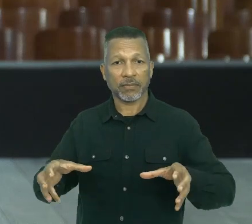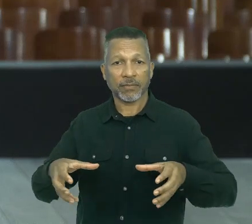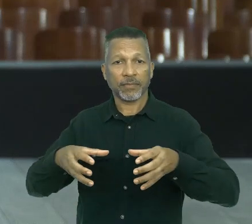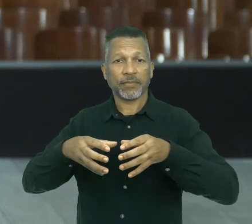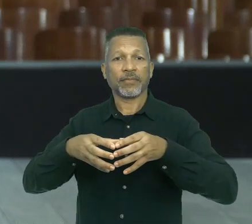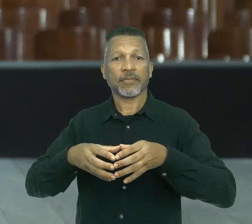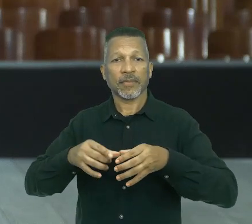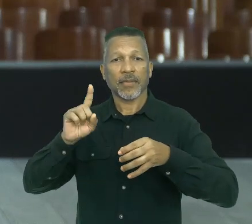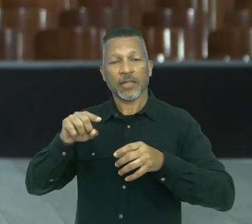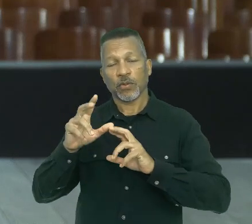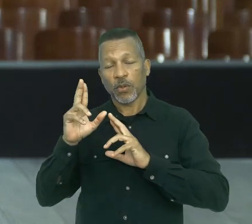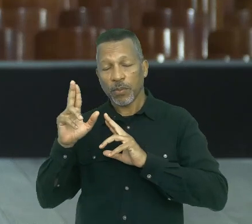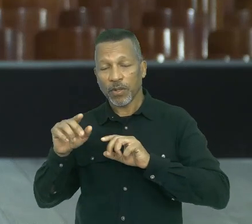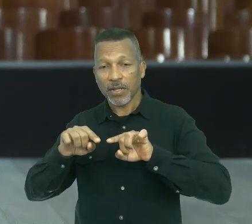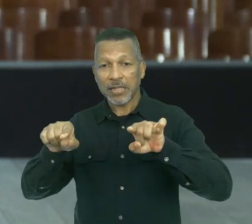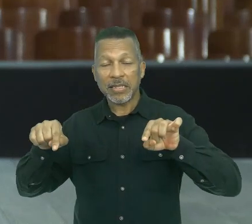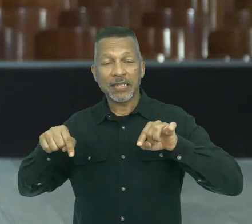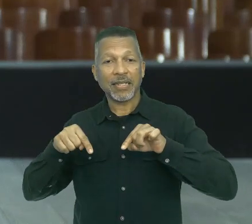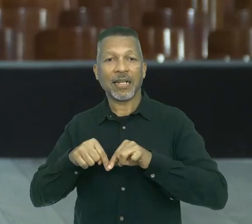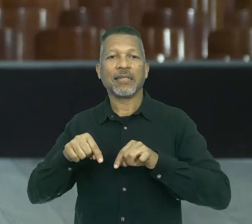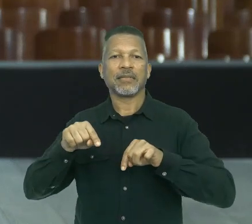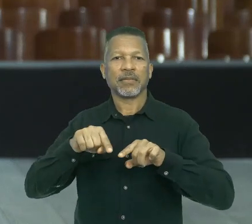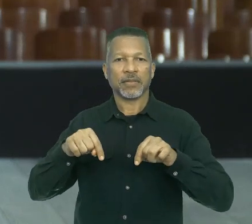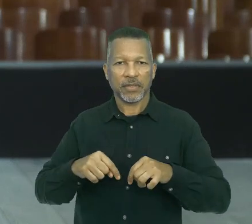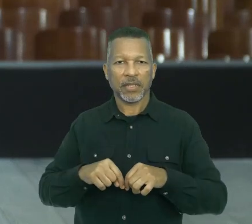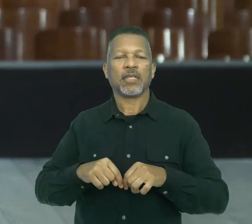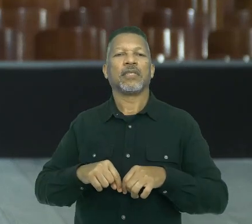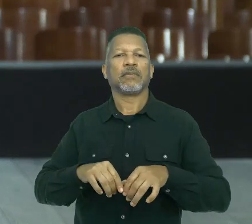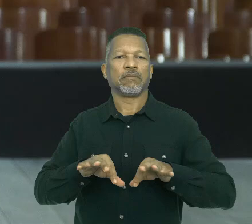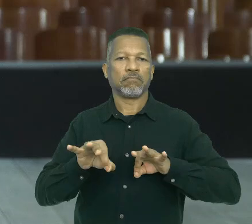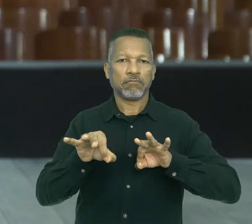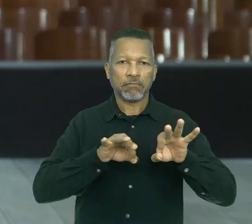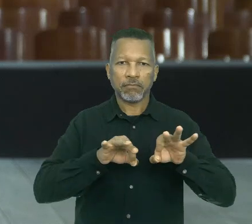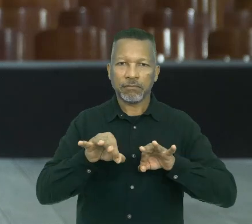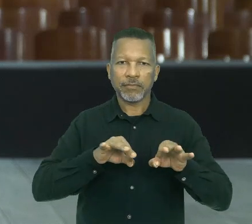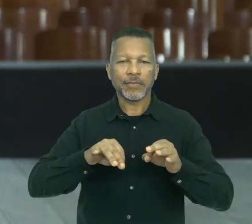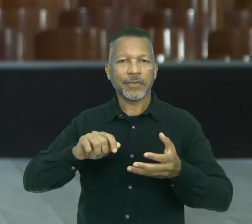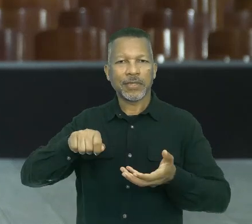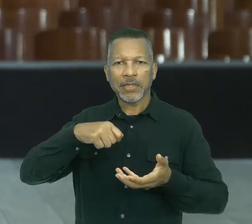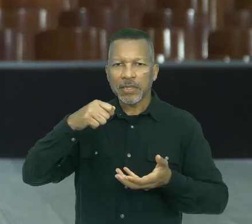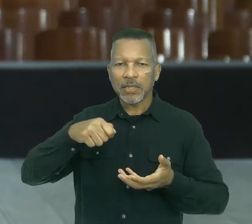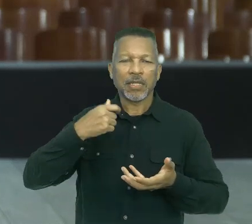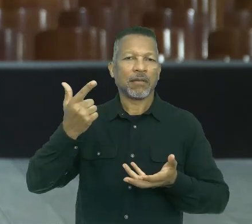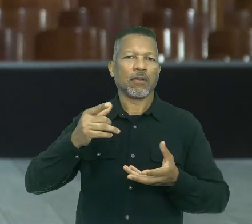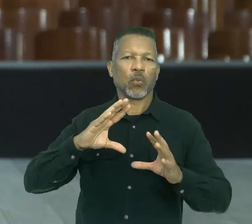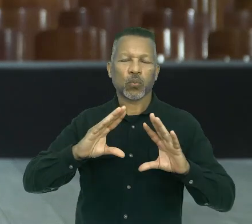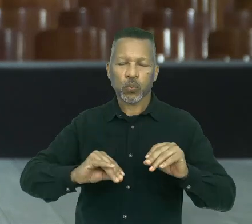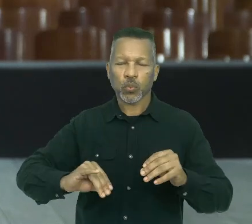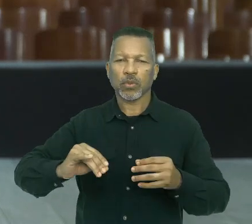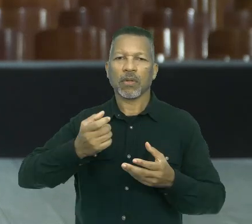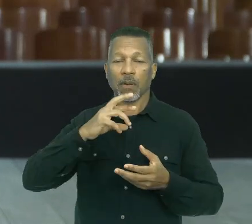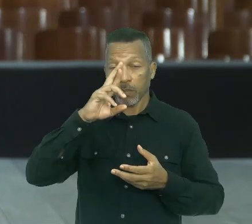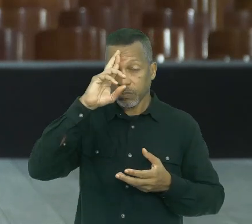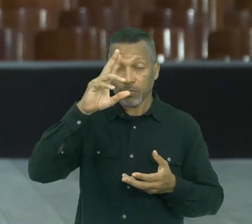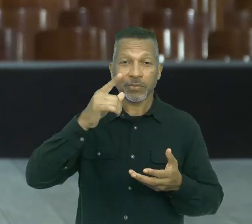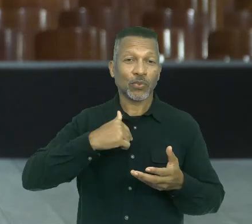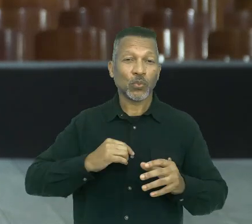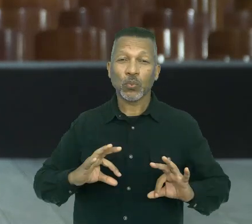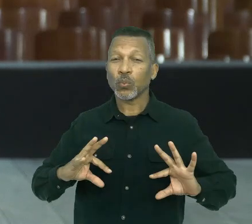na sala da academia. E a gente fazia jantar, almoço, com todos,